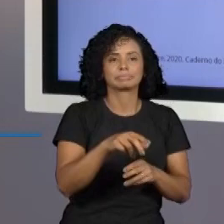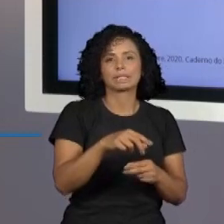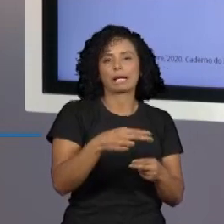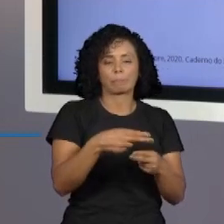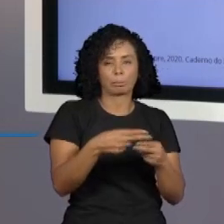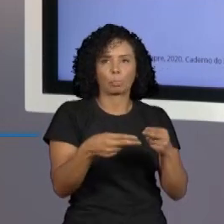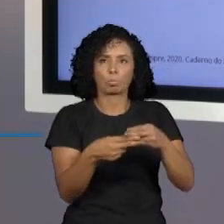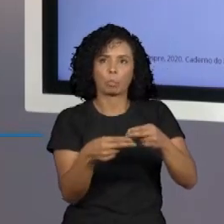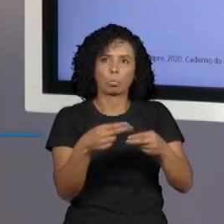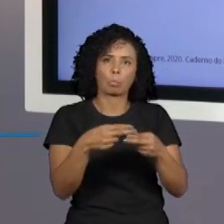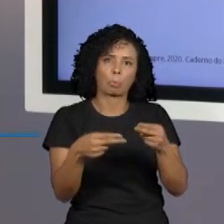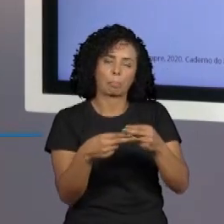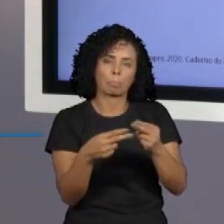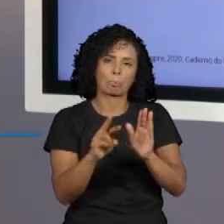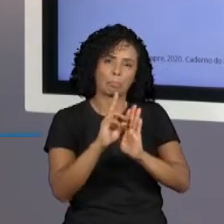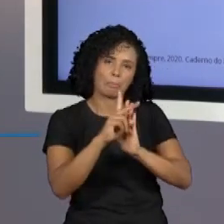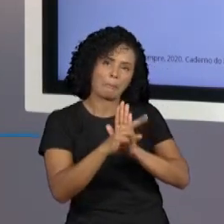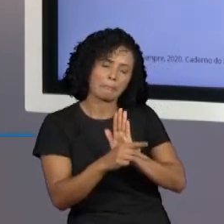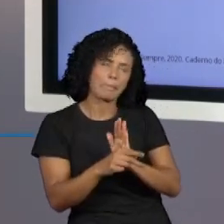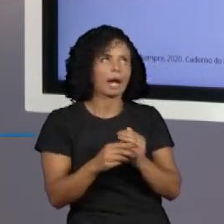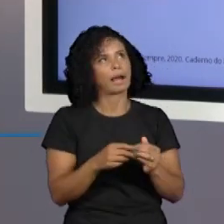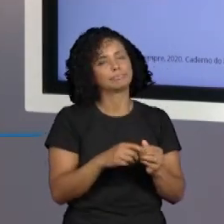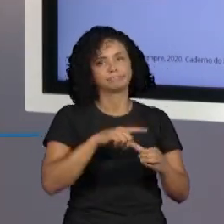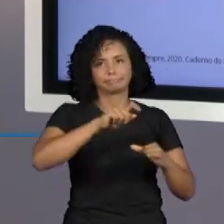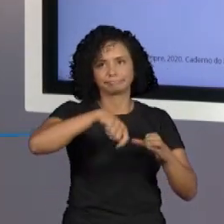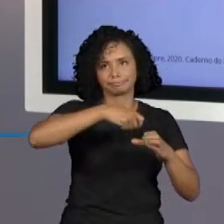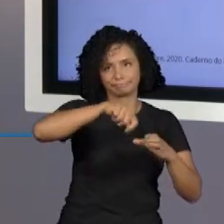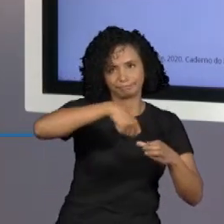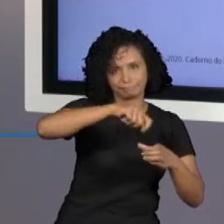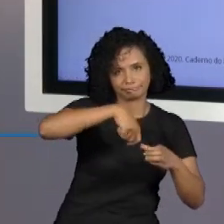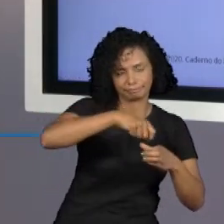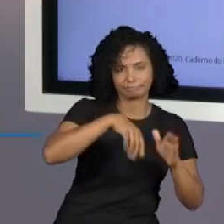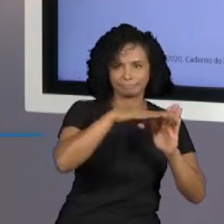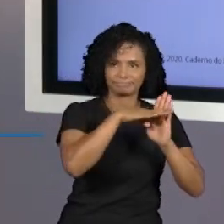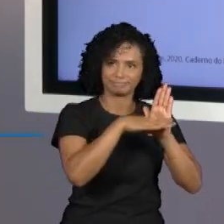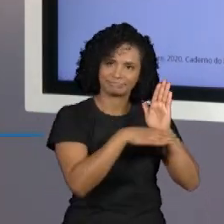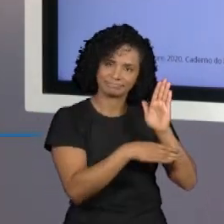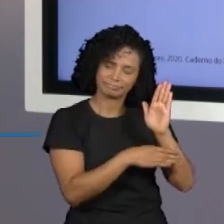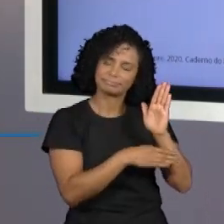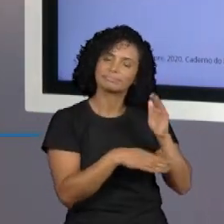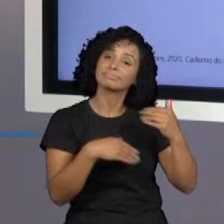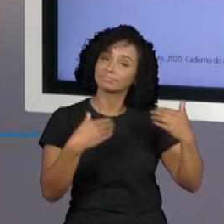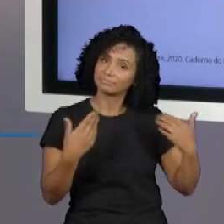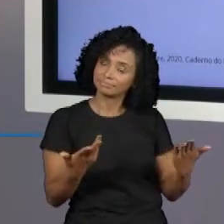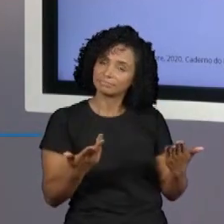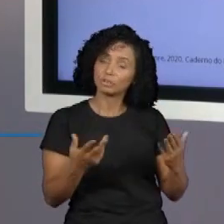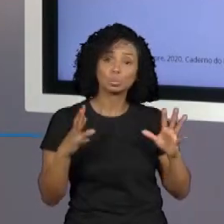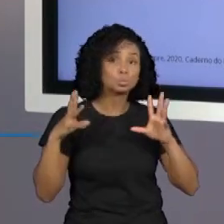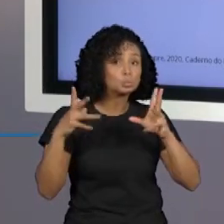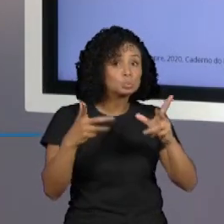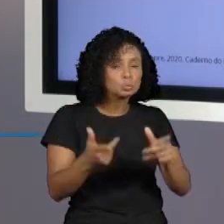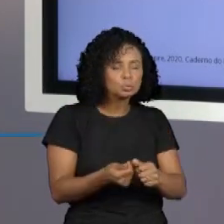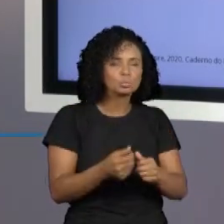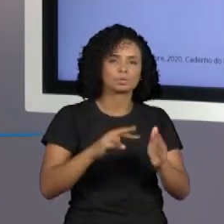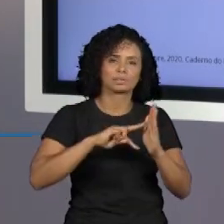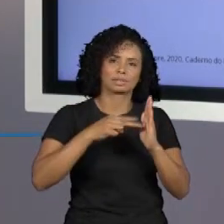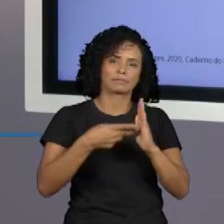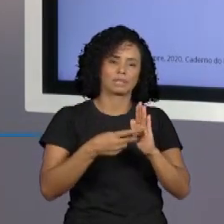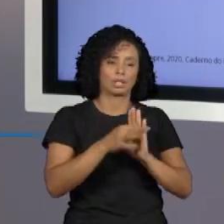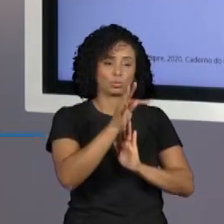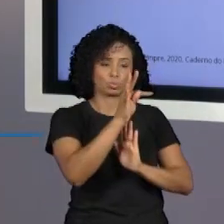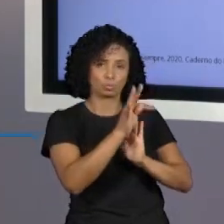de algum alimento, como as receitas. Então, todos esses títulos geralmente têm uma linguagem bem